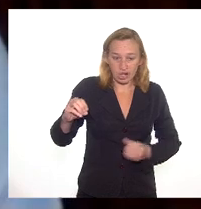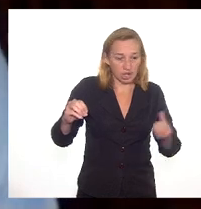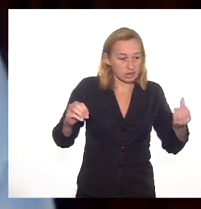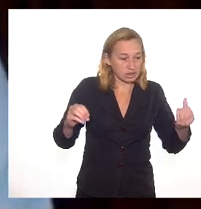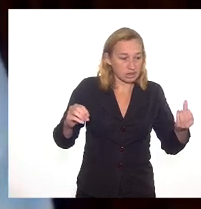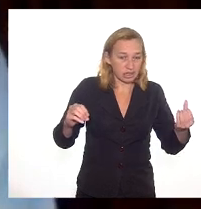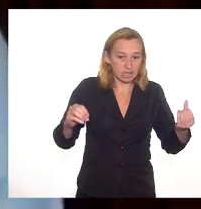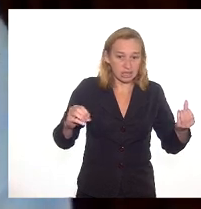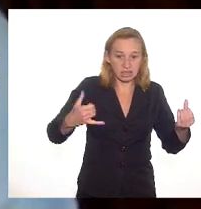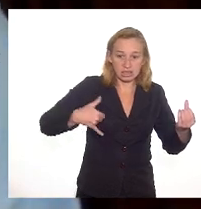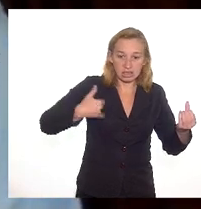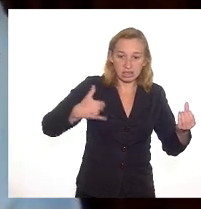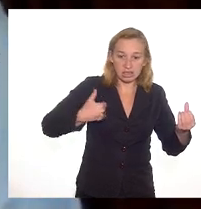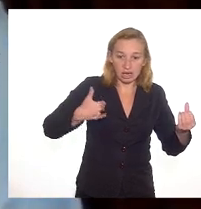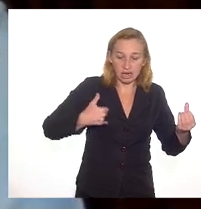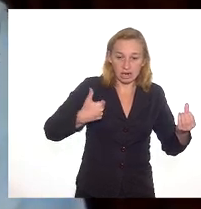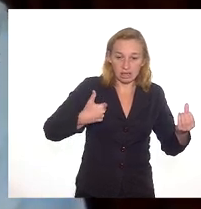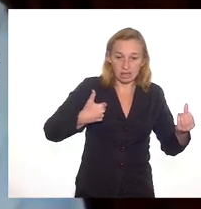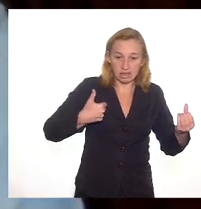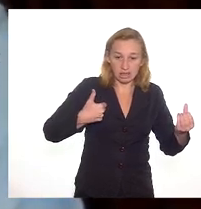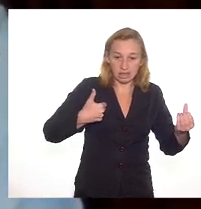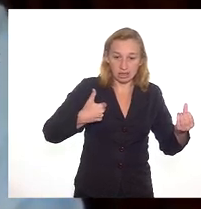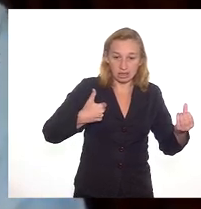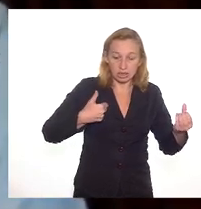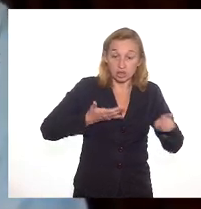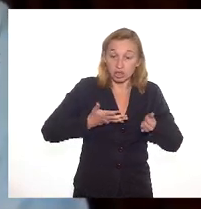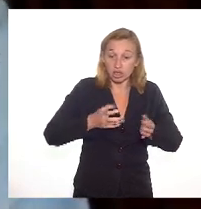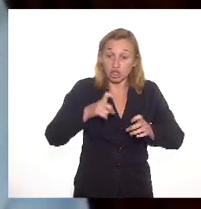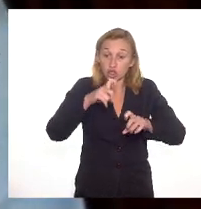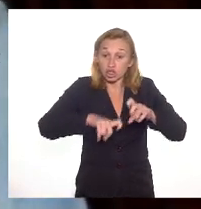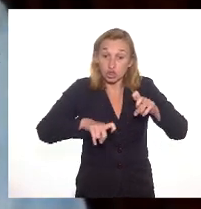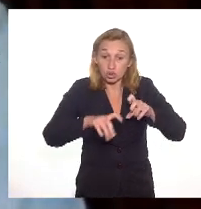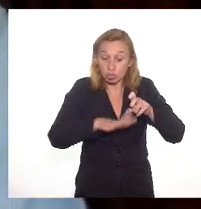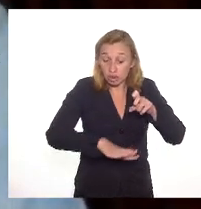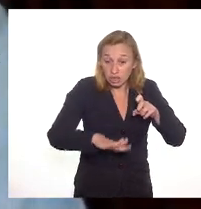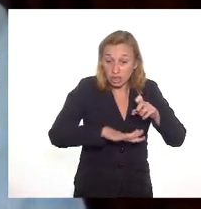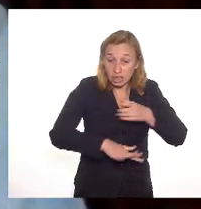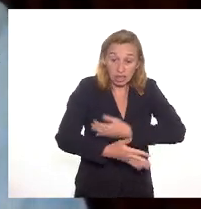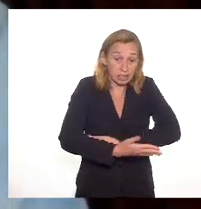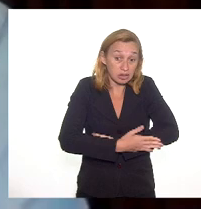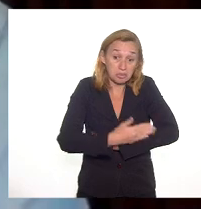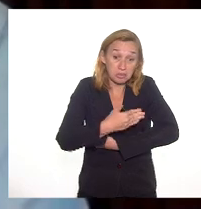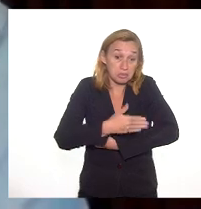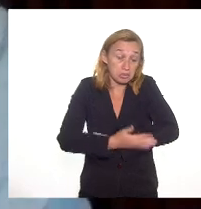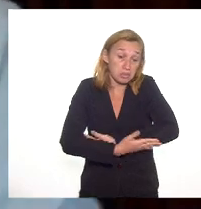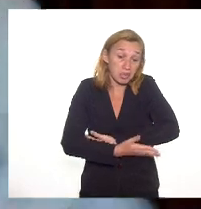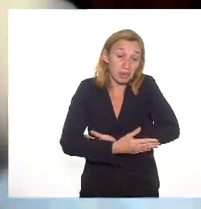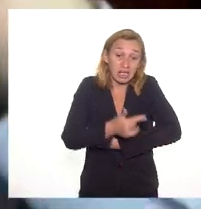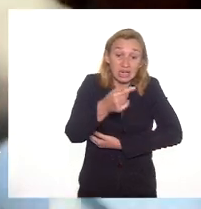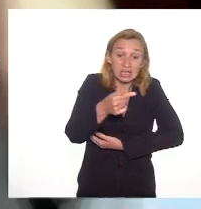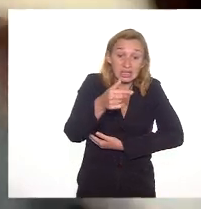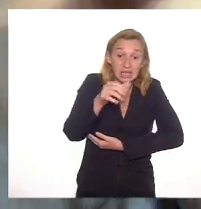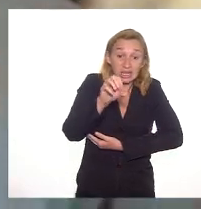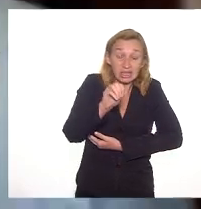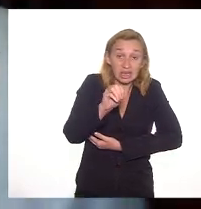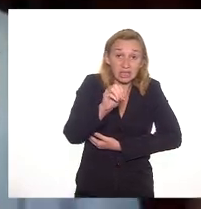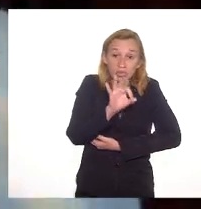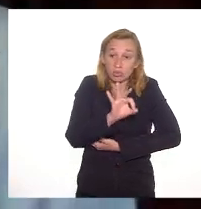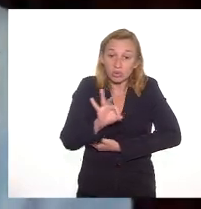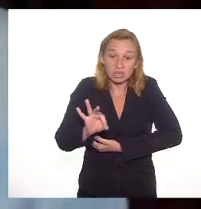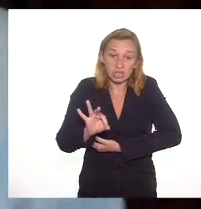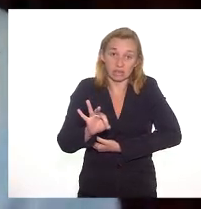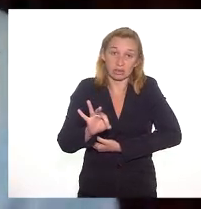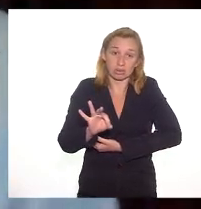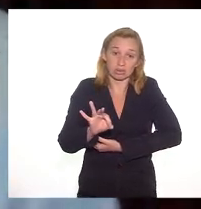0 a 6 anos de estupro de vulneráveis no Rio de Janeiro passa dos 70 casos no